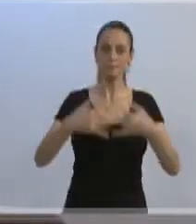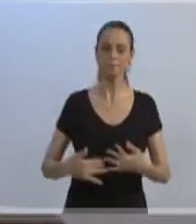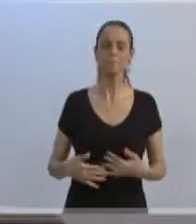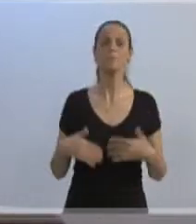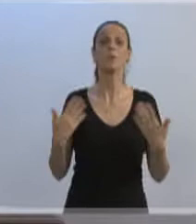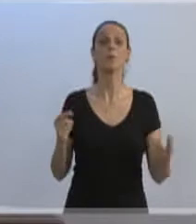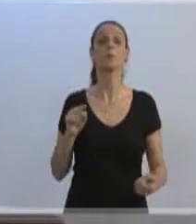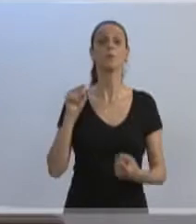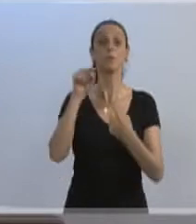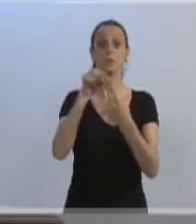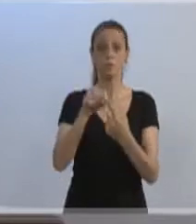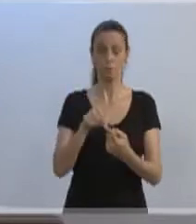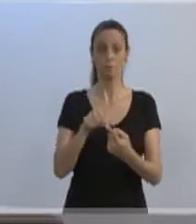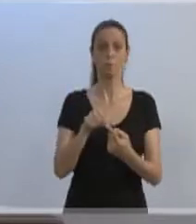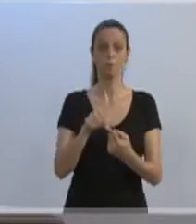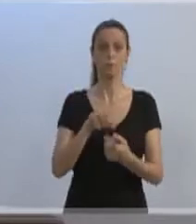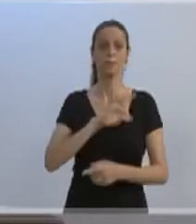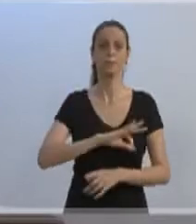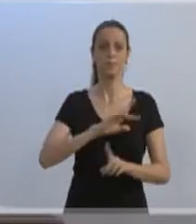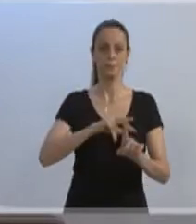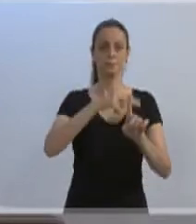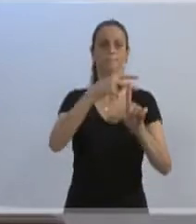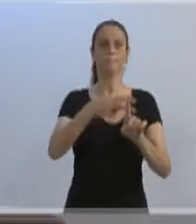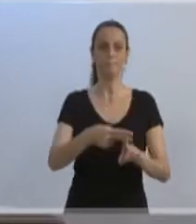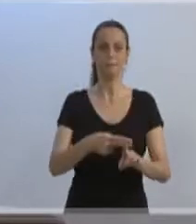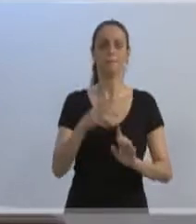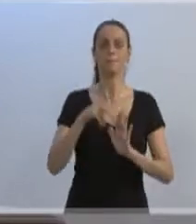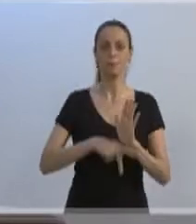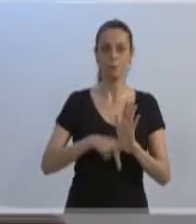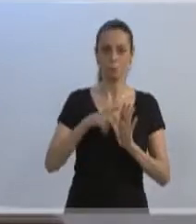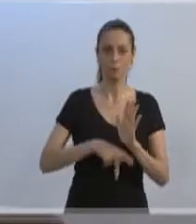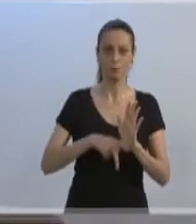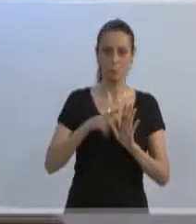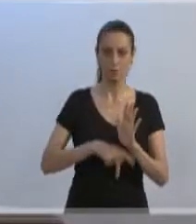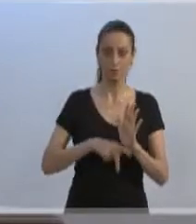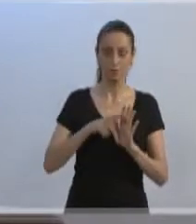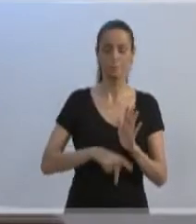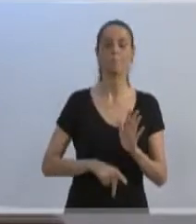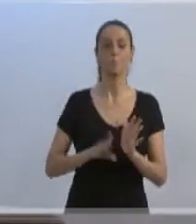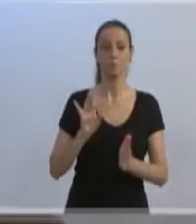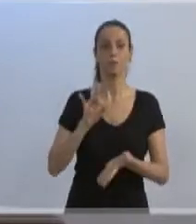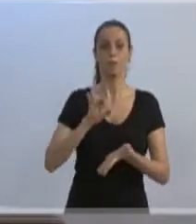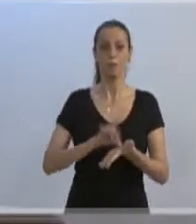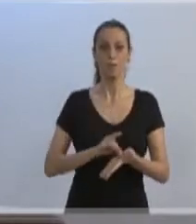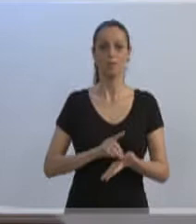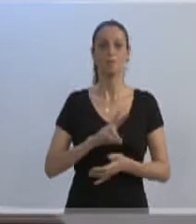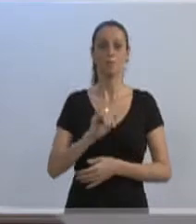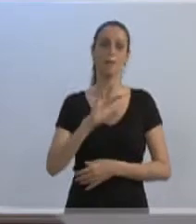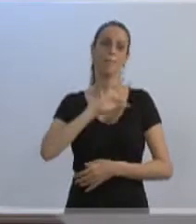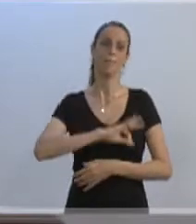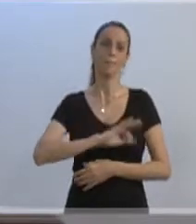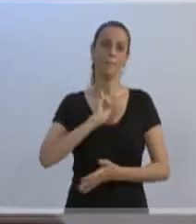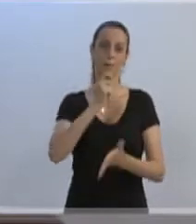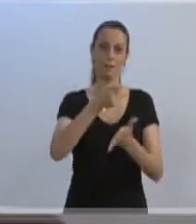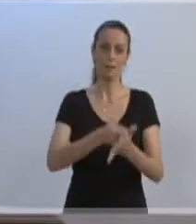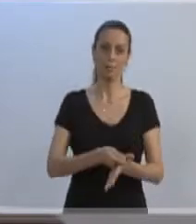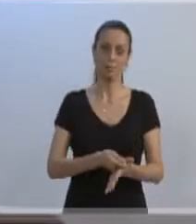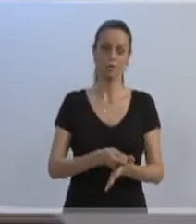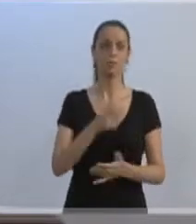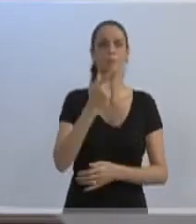finalidade desta deste projecto que contempla de fato o pagamento de